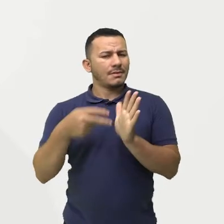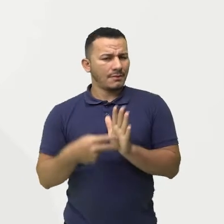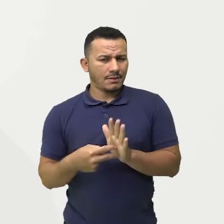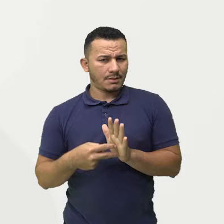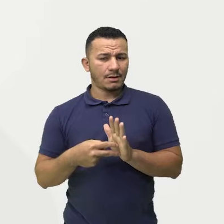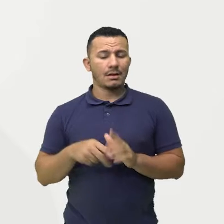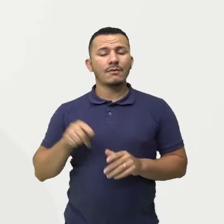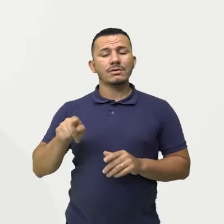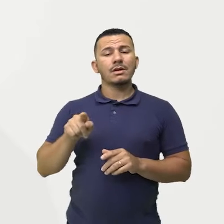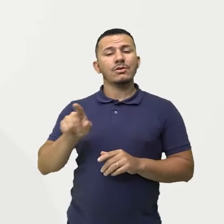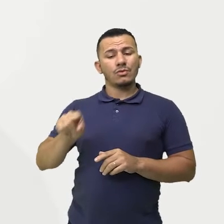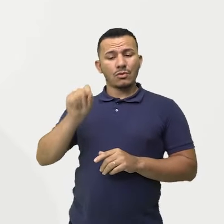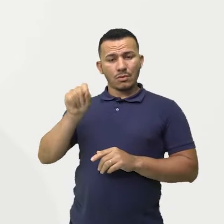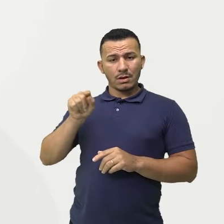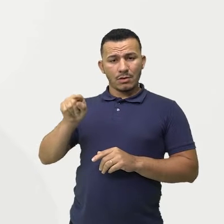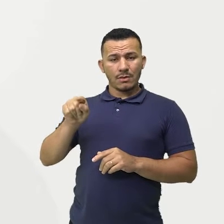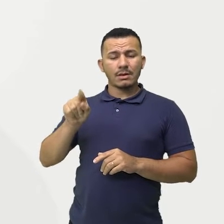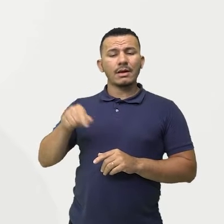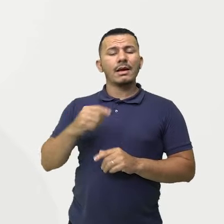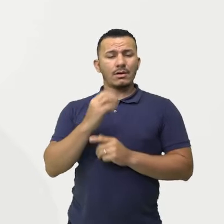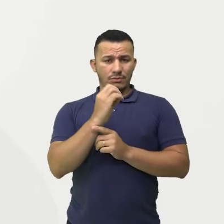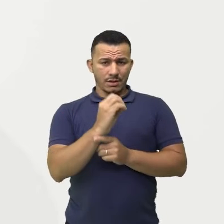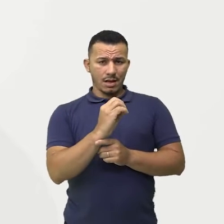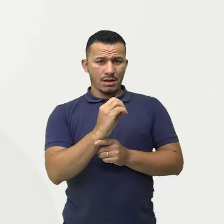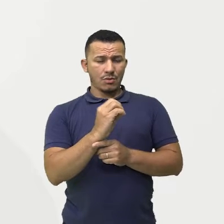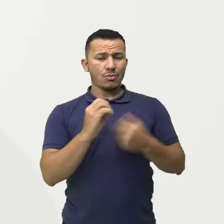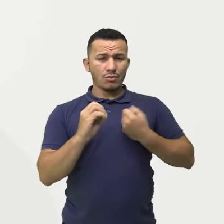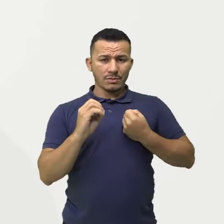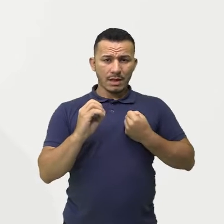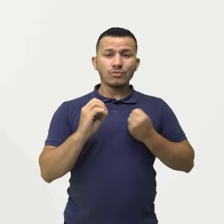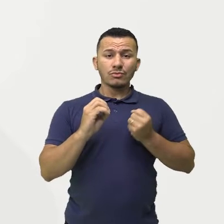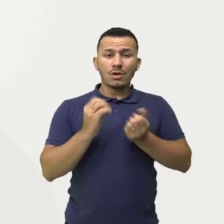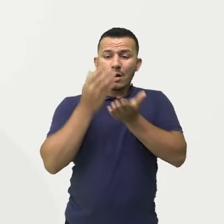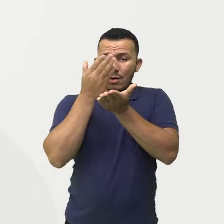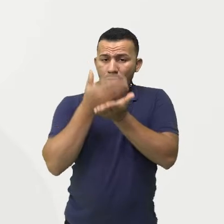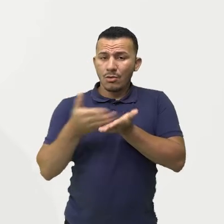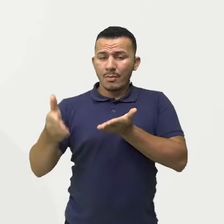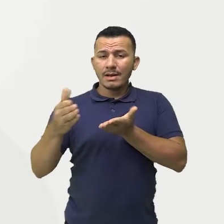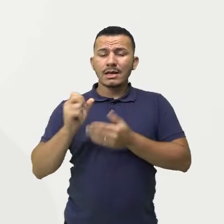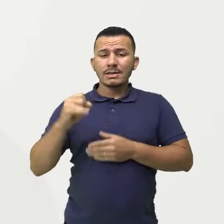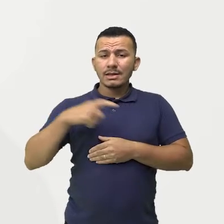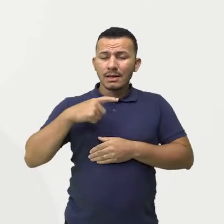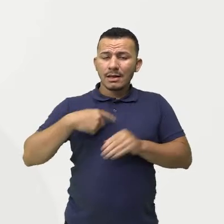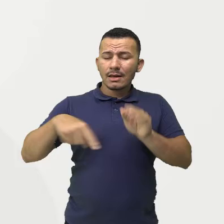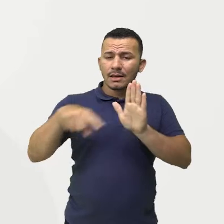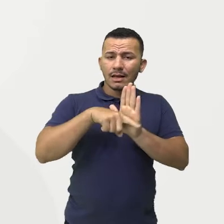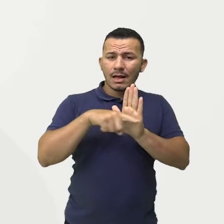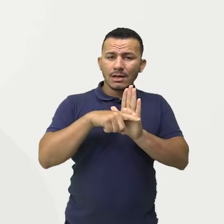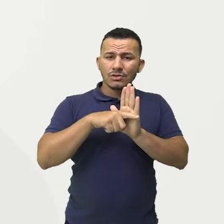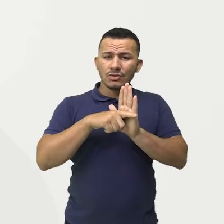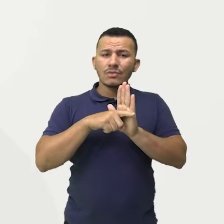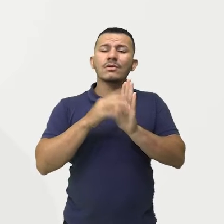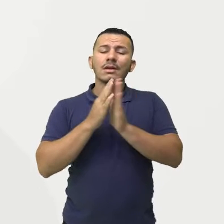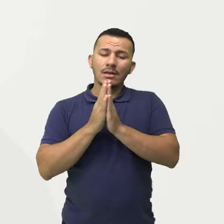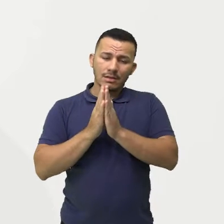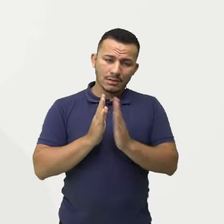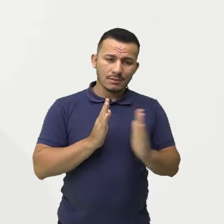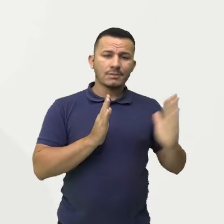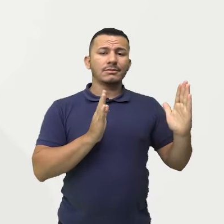você marcou a origem, então você pode iniciar, se tiver números negativos, você vem,